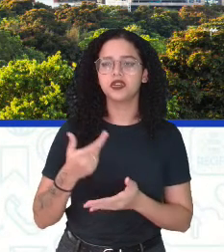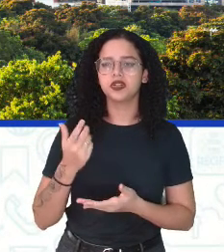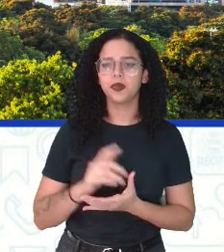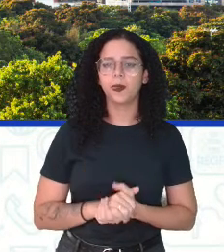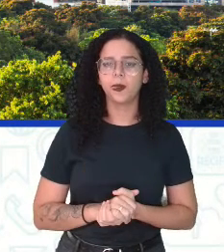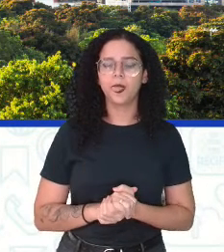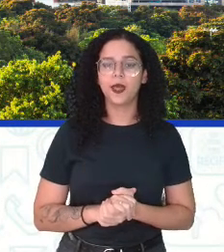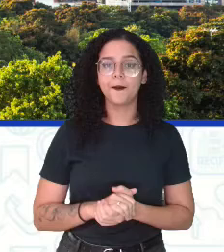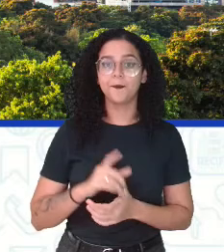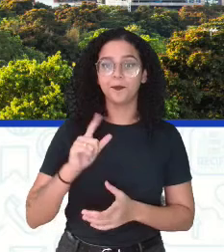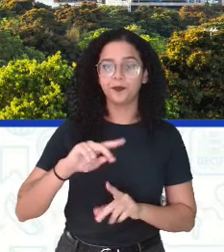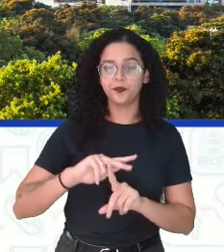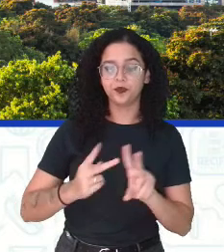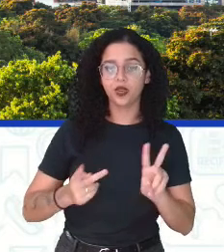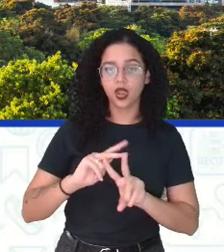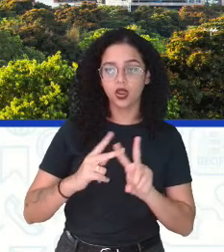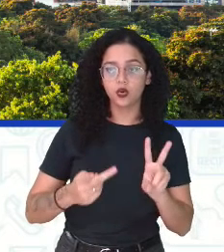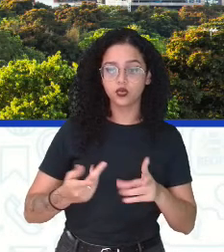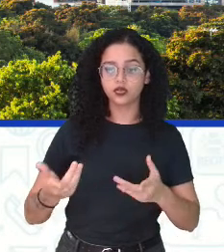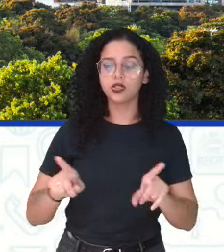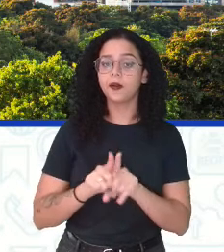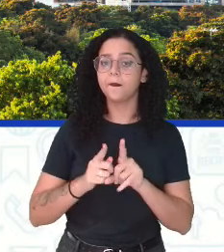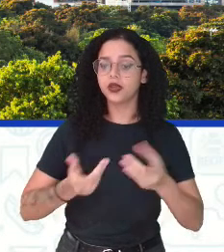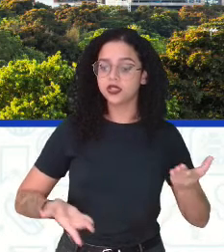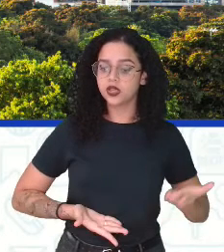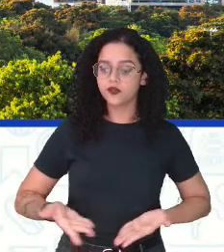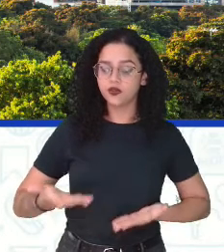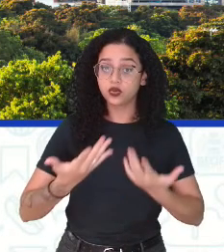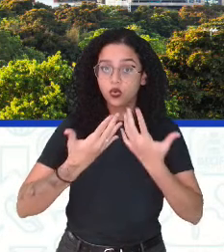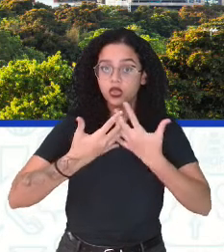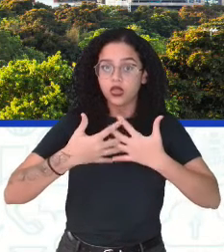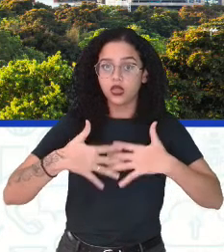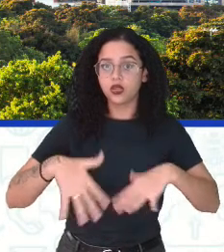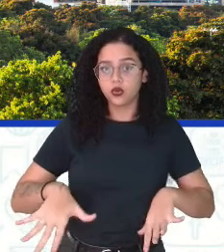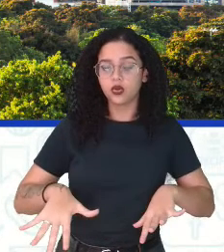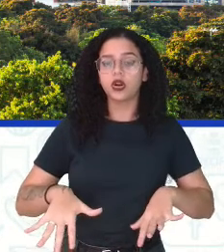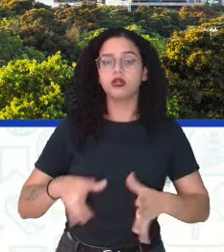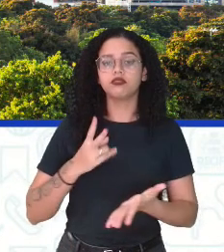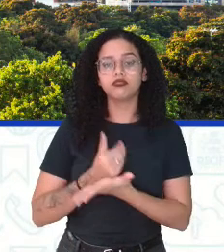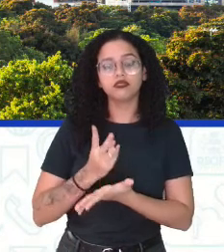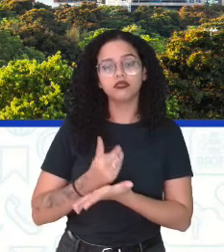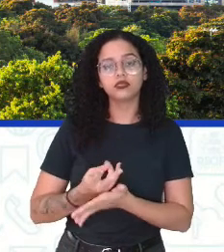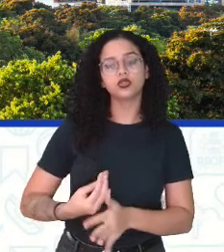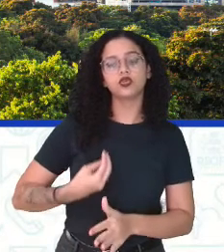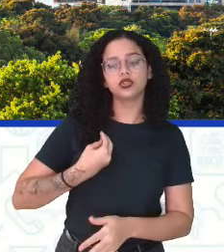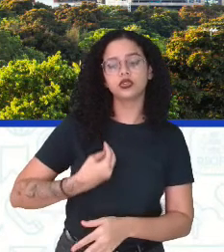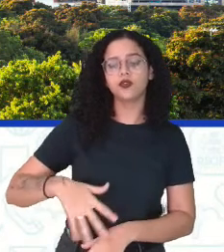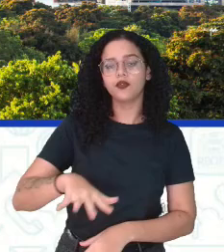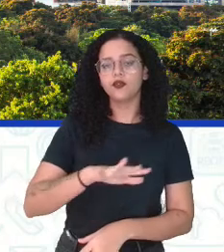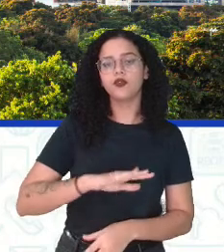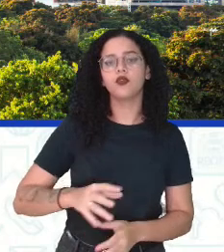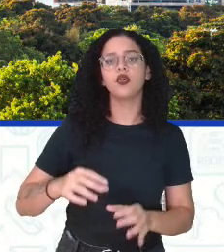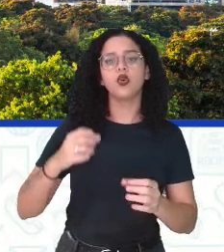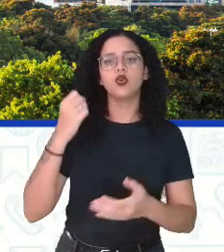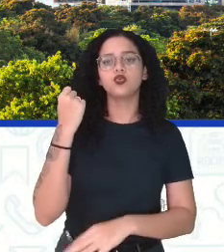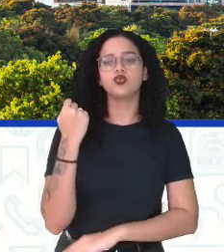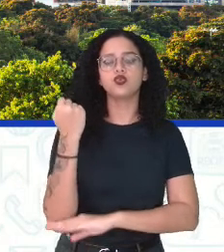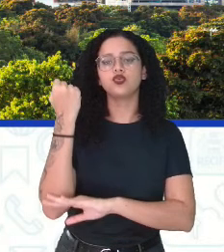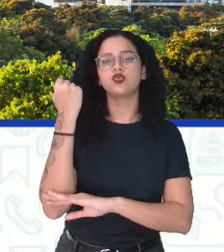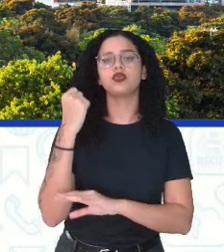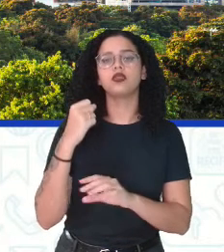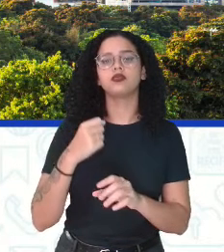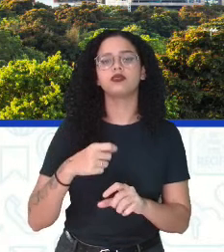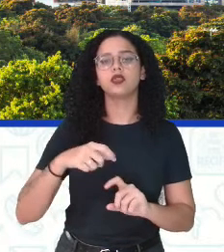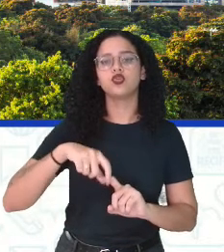Capital natural são recursos e serviços naturais que mantêm os seres vivos e sustentam a economia